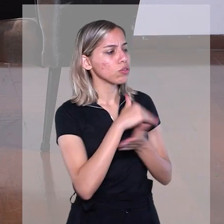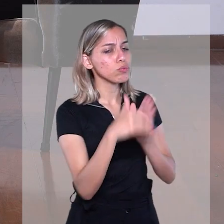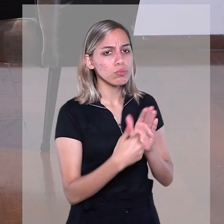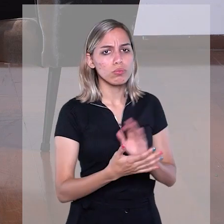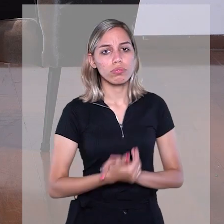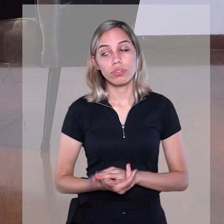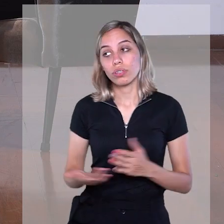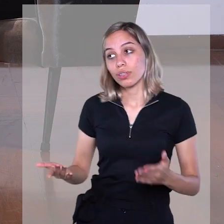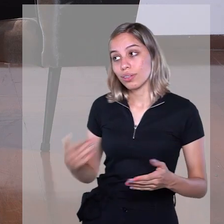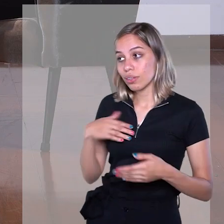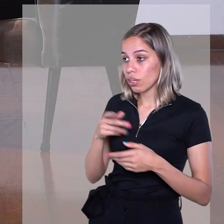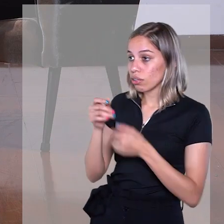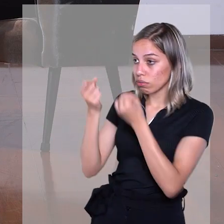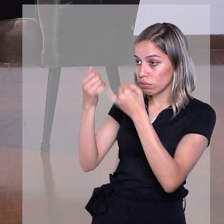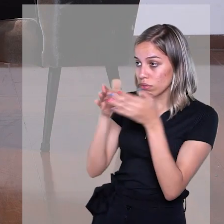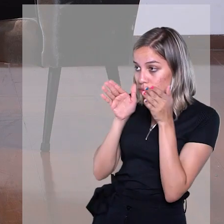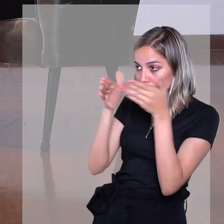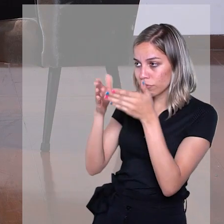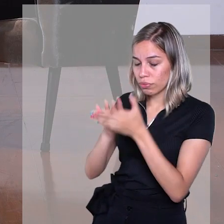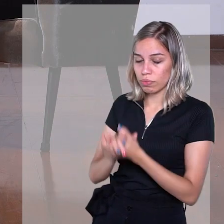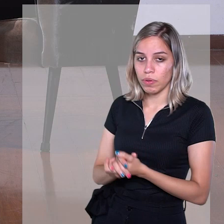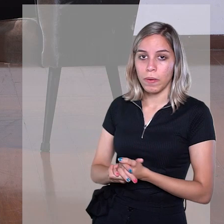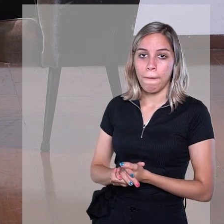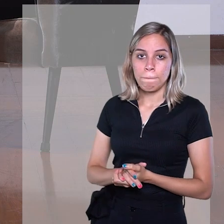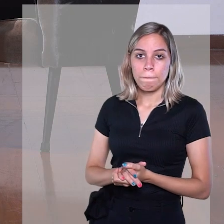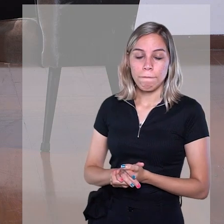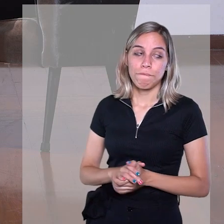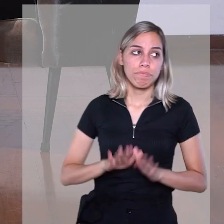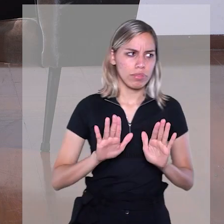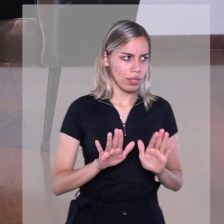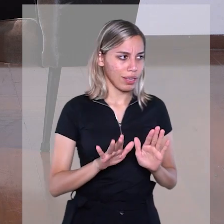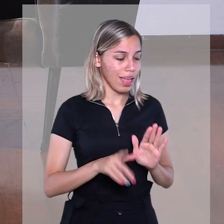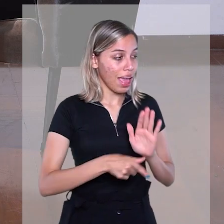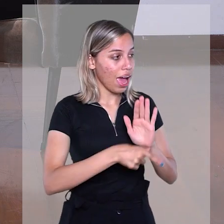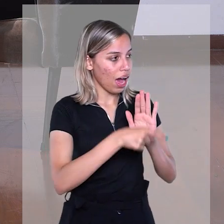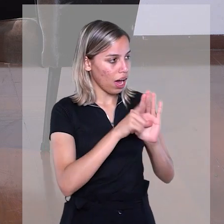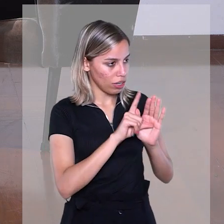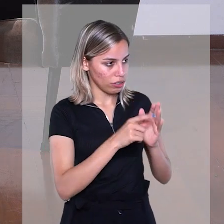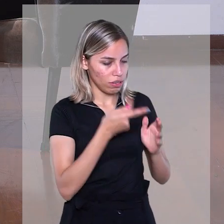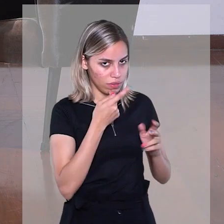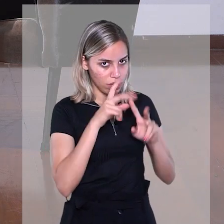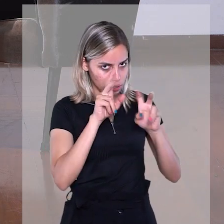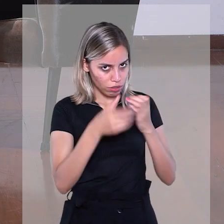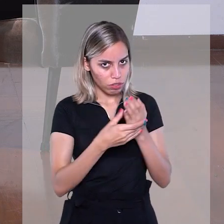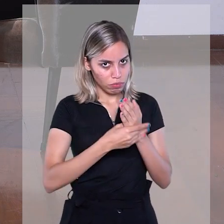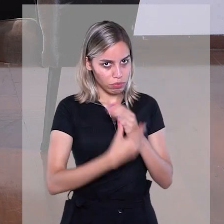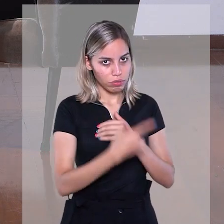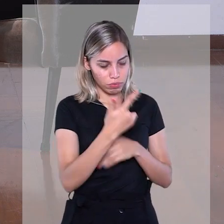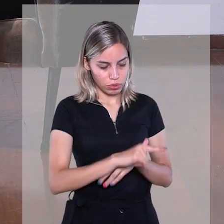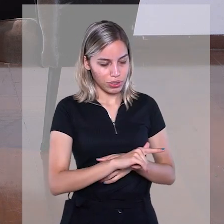Ricardo, vamos falar um pouquinho. Bem, eu queria voltar para o livro, mas antes de voltar para o livro, na verdade está no